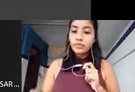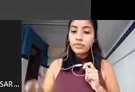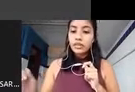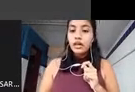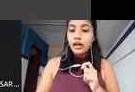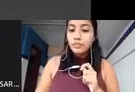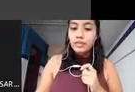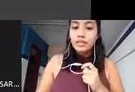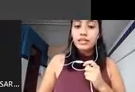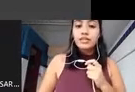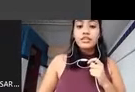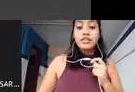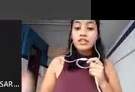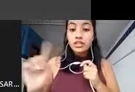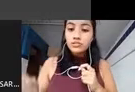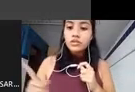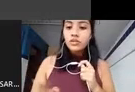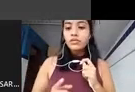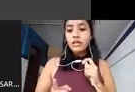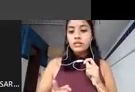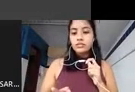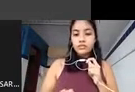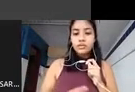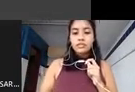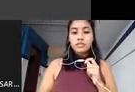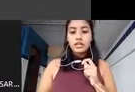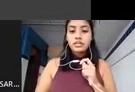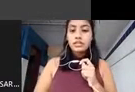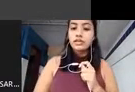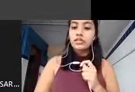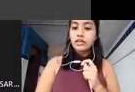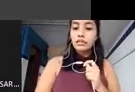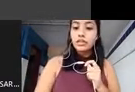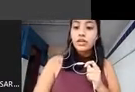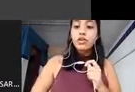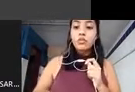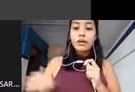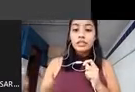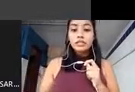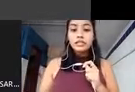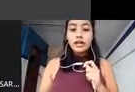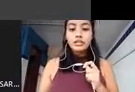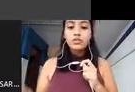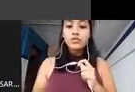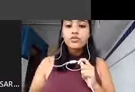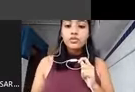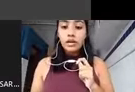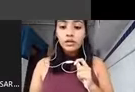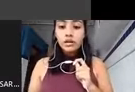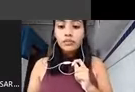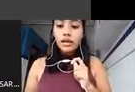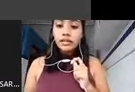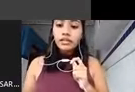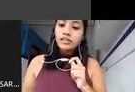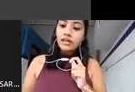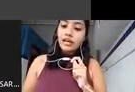Paracuri apresenta características que já não são encontradas em outras bacias na área central da cidade, como baixa densidade, cursos